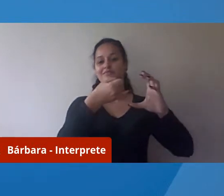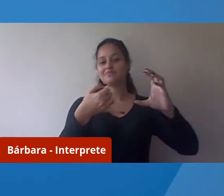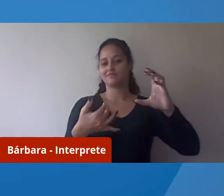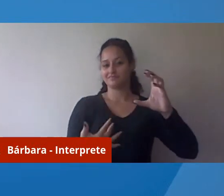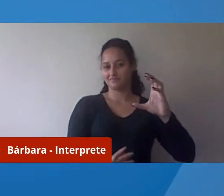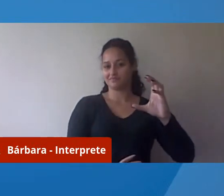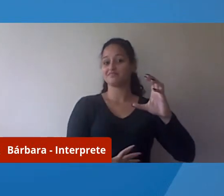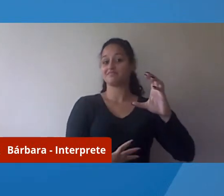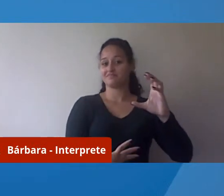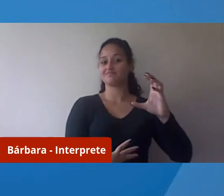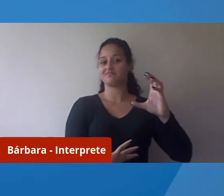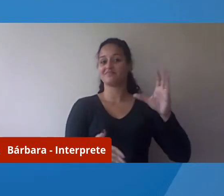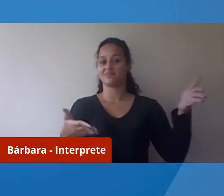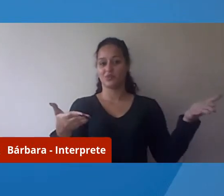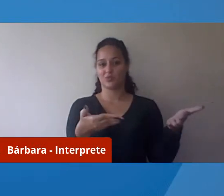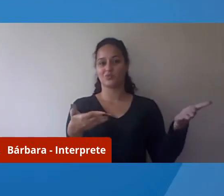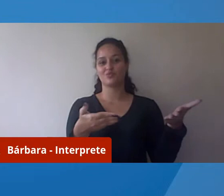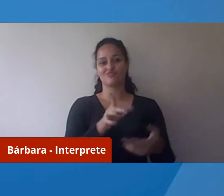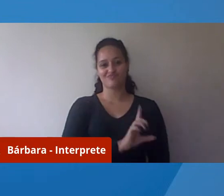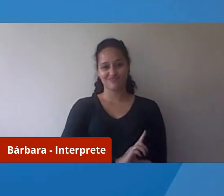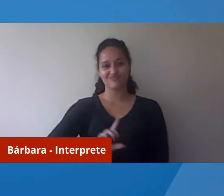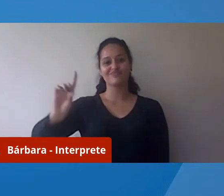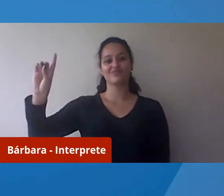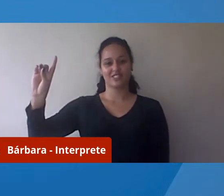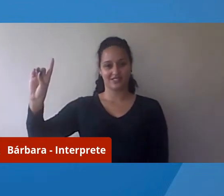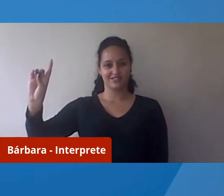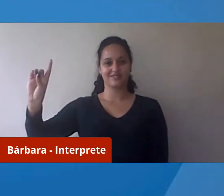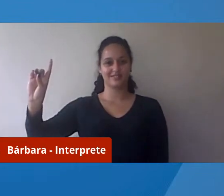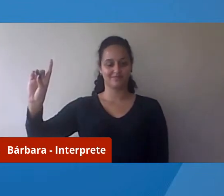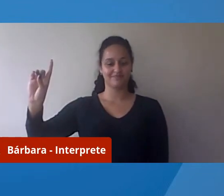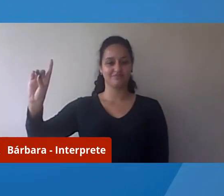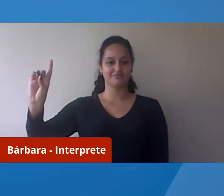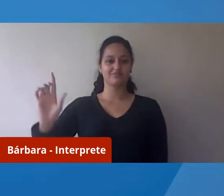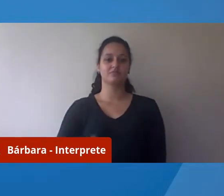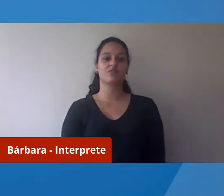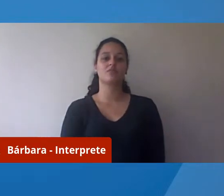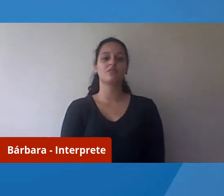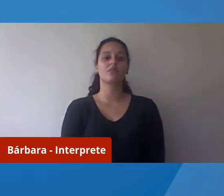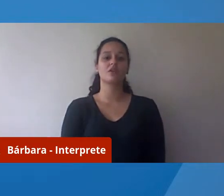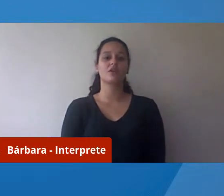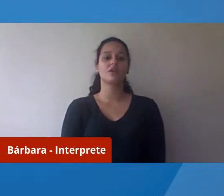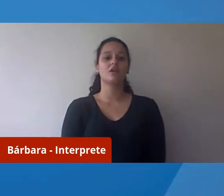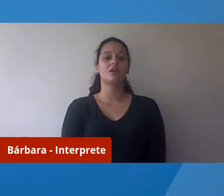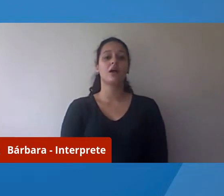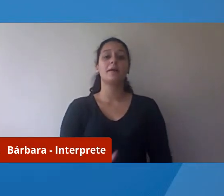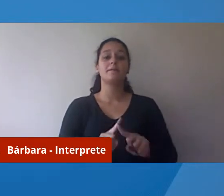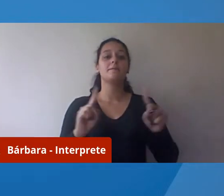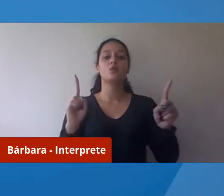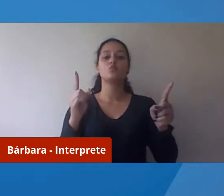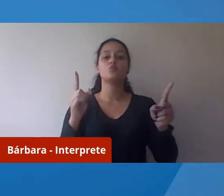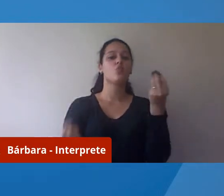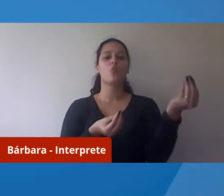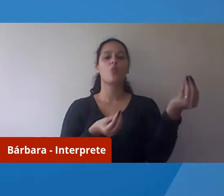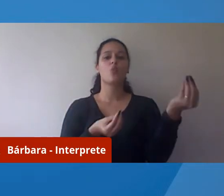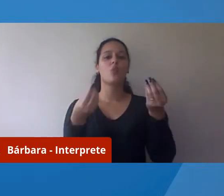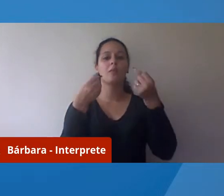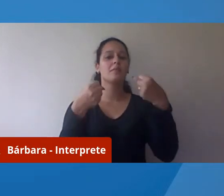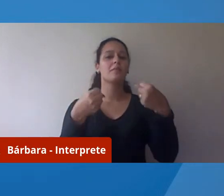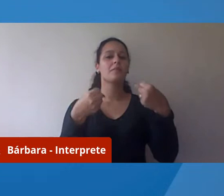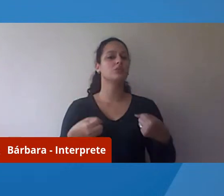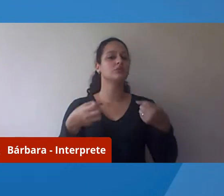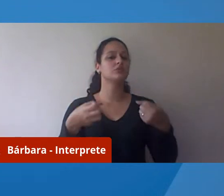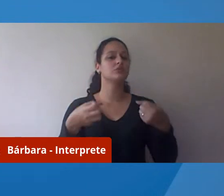reacionária de extrema-direita. Agora, como é que nós podemos definir esse tipo